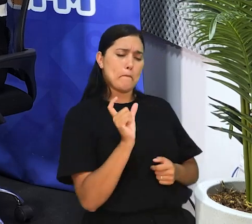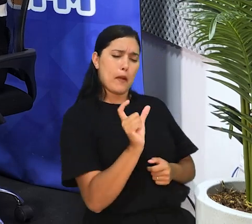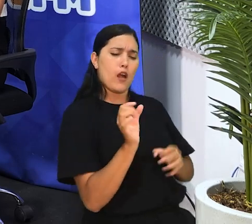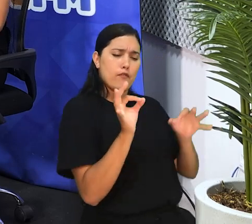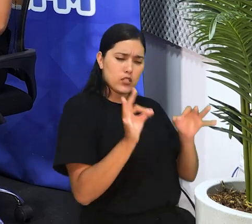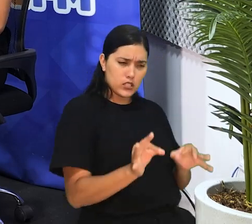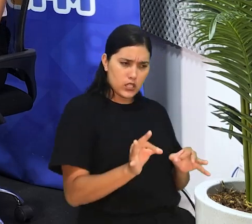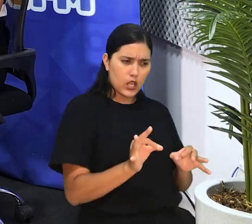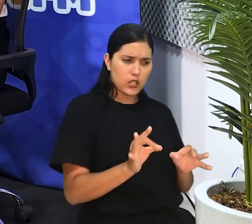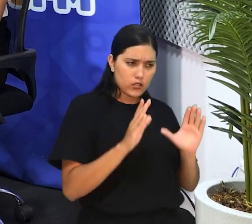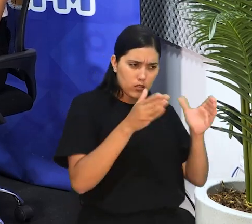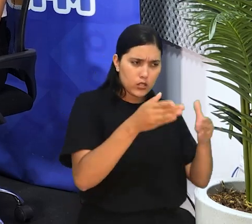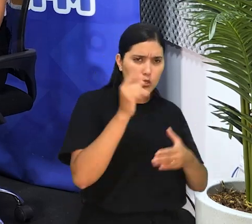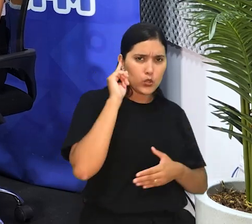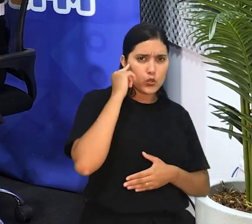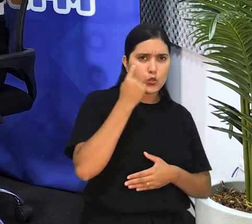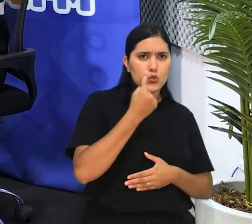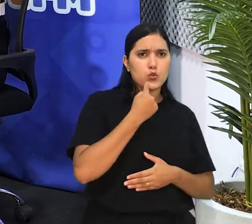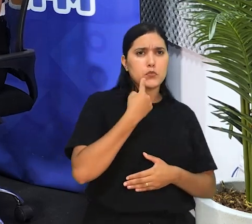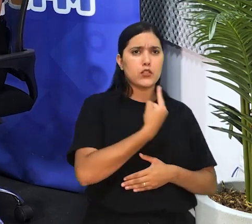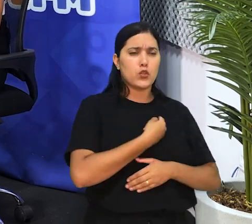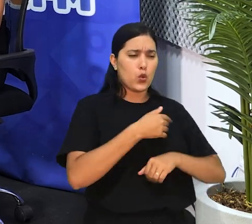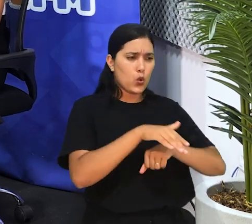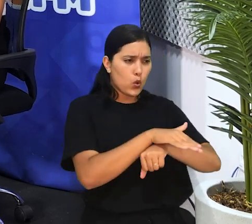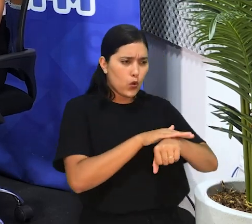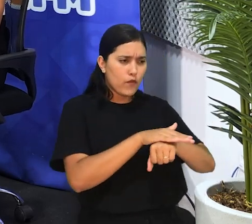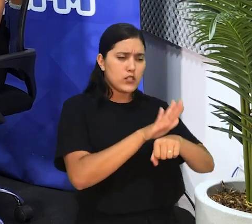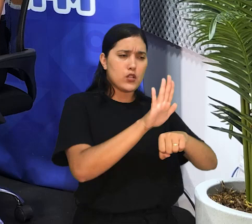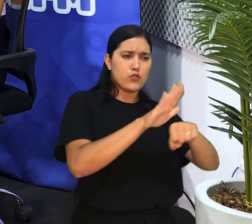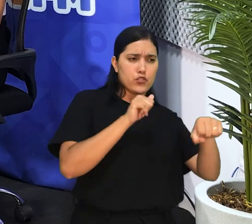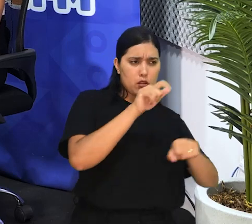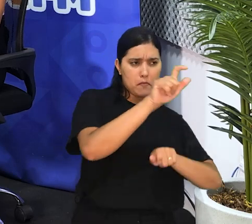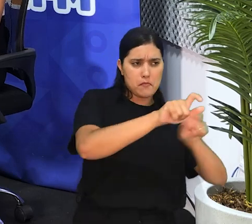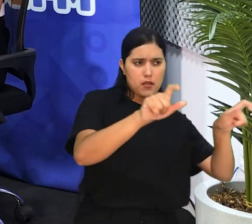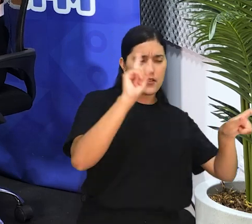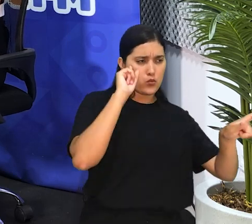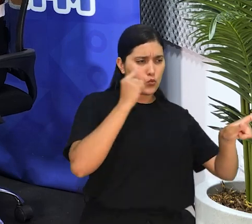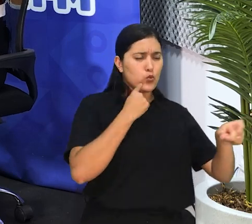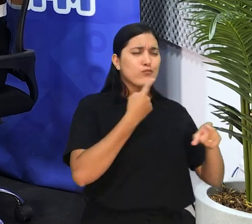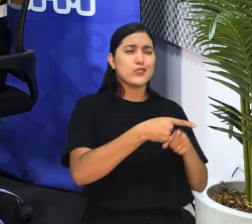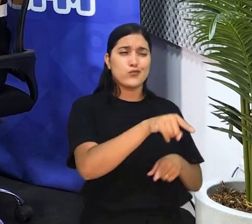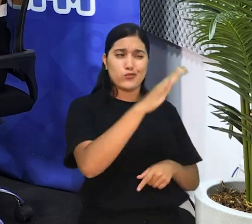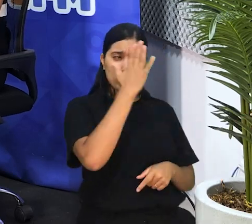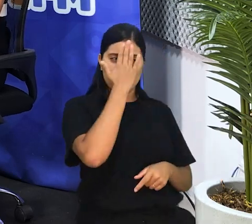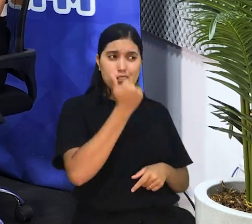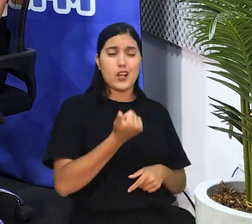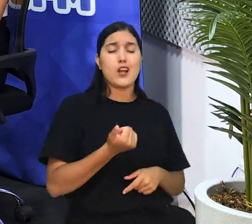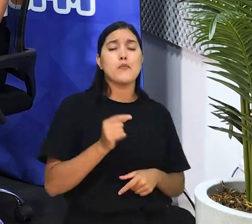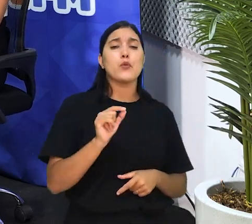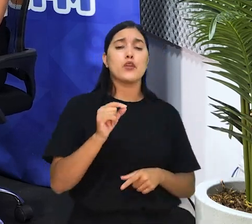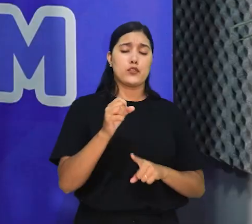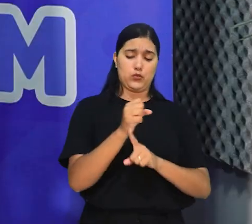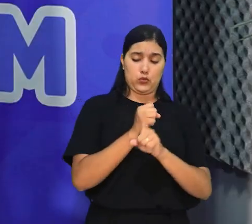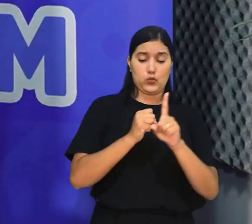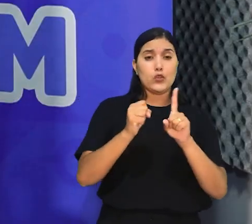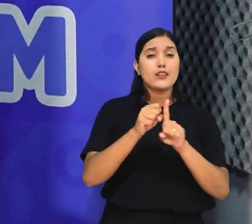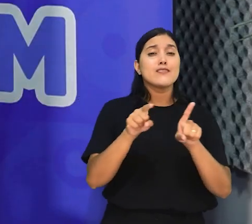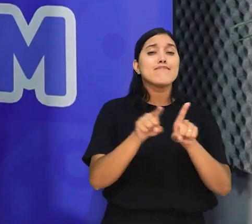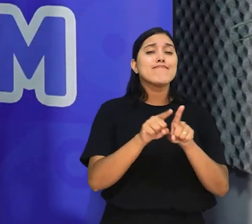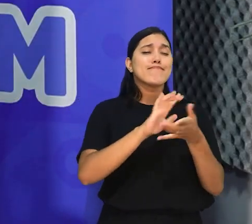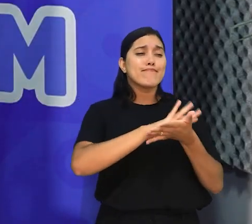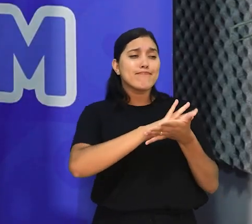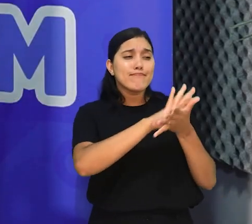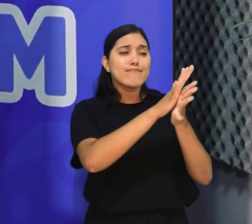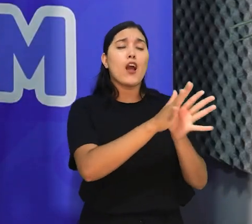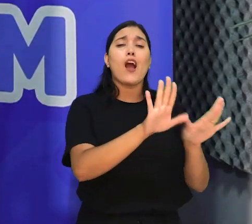o palavreado correto para que a gente pudesse conversar ou chamá-los, né? Porque você sabe que nós estamos numa sociedade